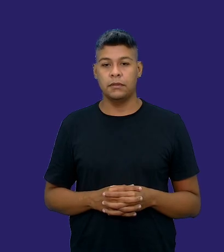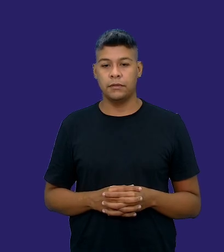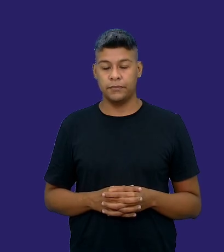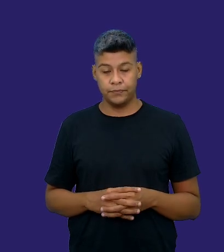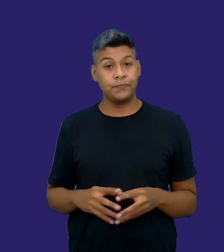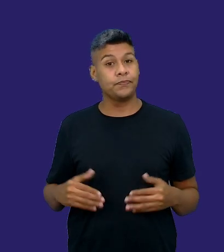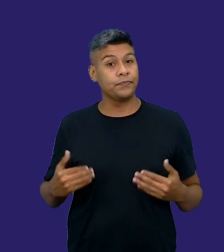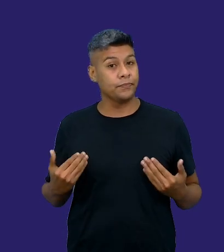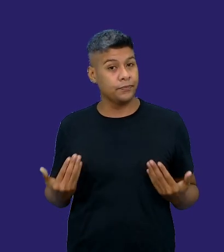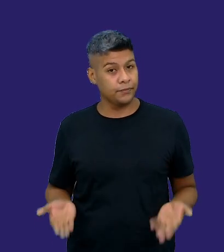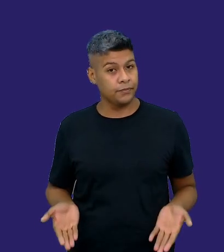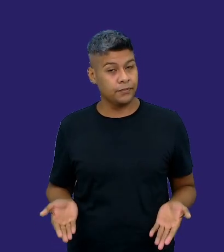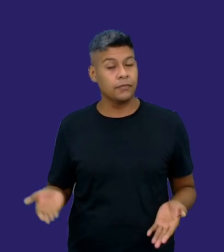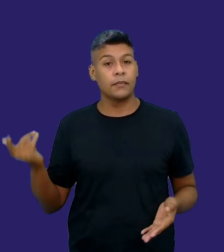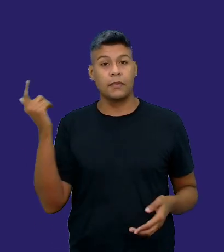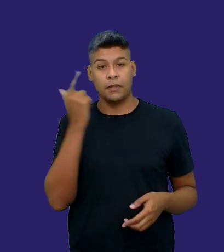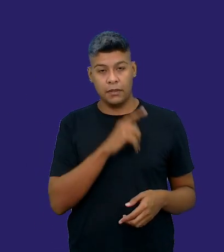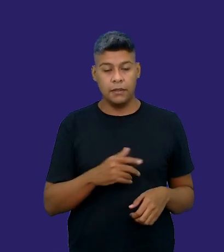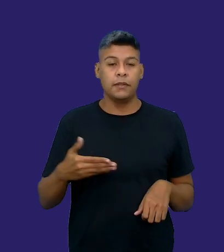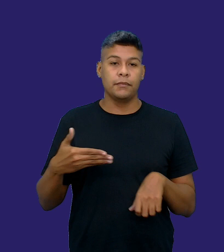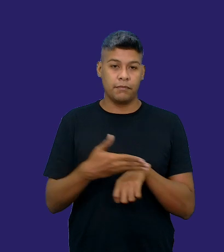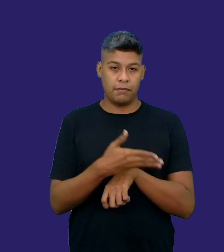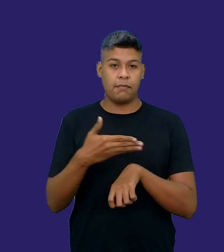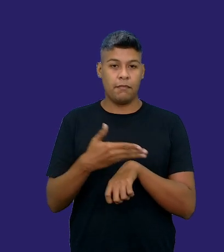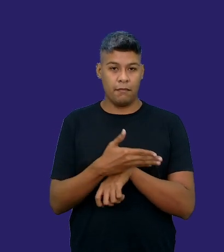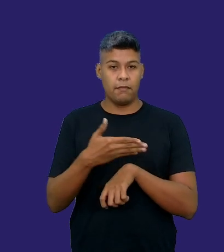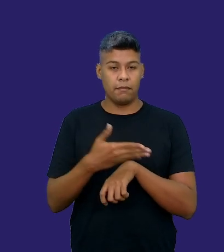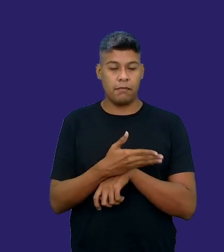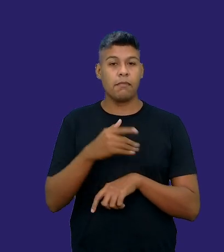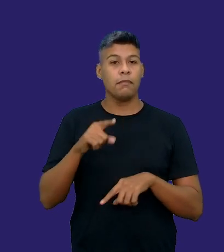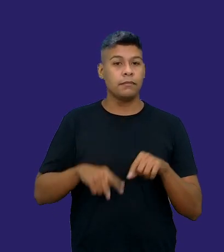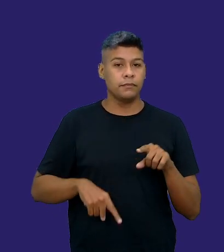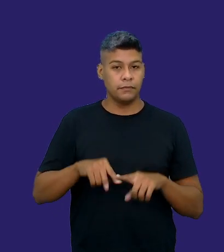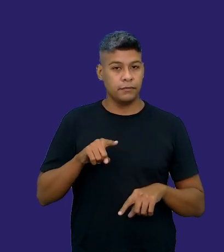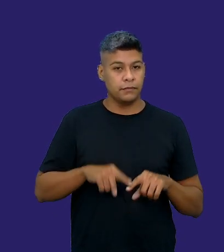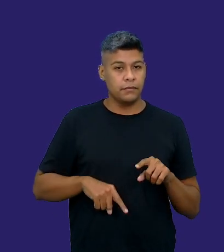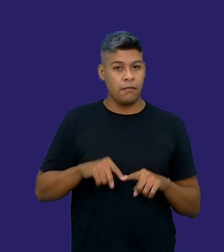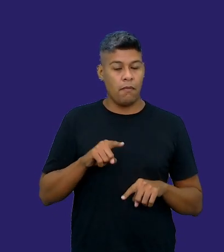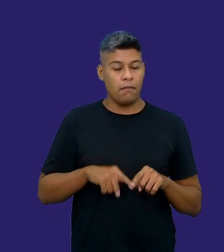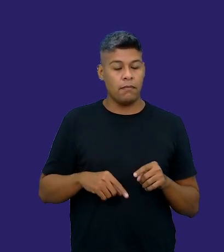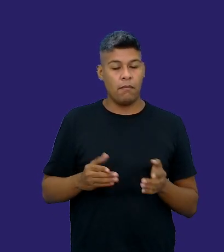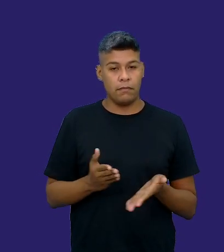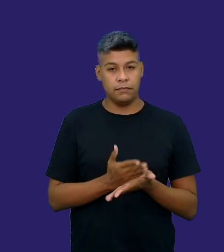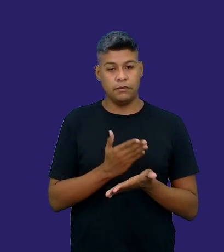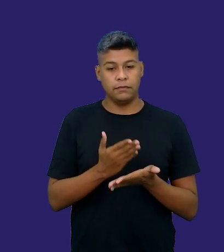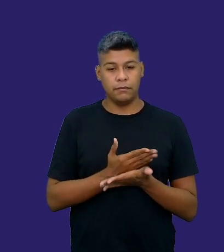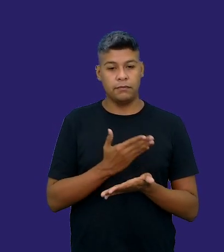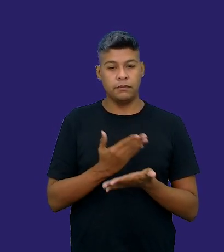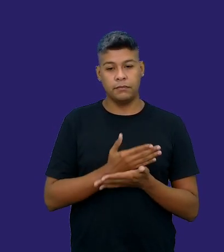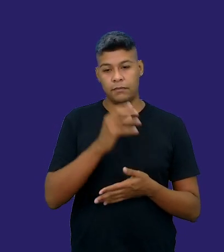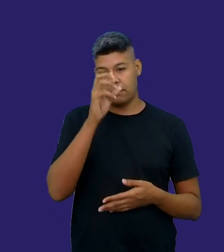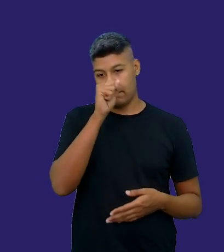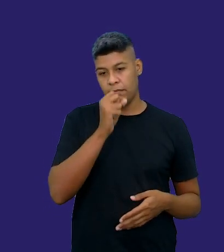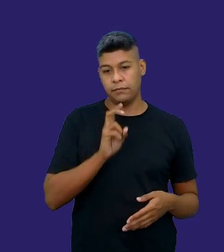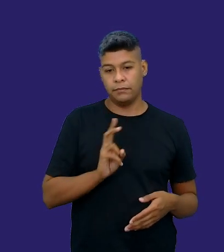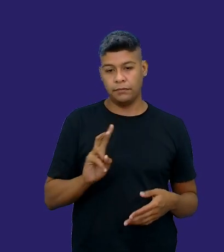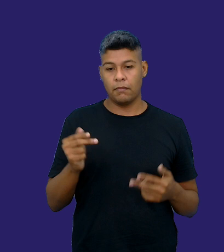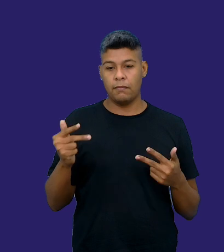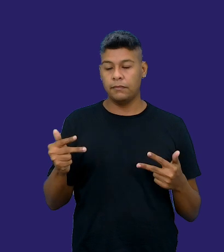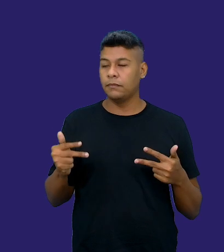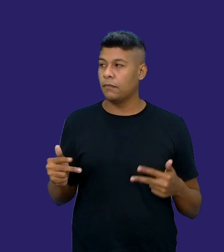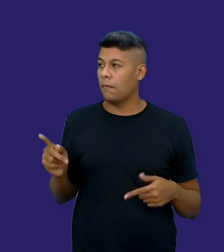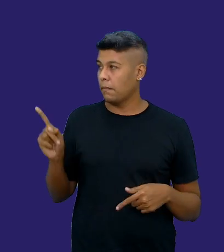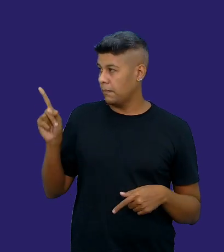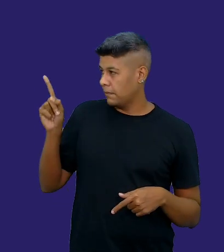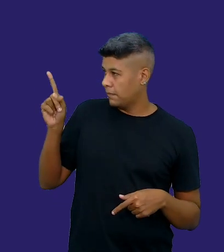E você consegue acessar esse material do caderno Aprender Sempre, Língua Portuguesa, através desse link que está na